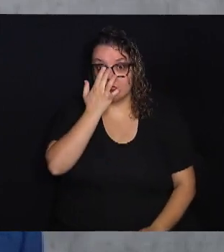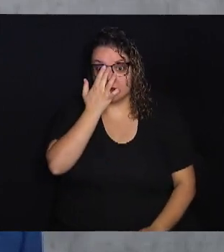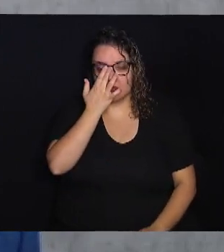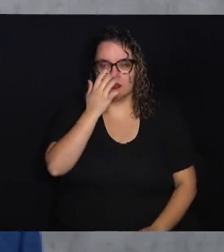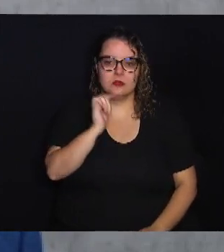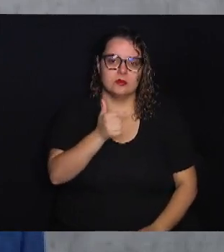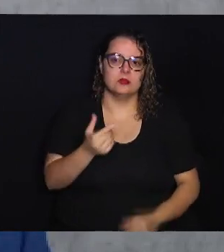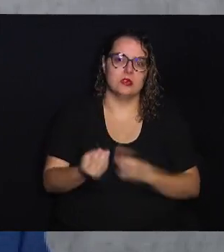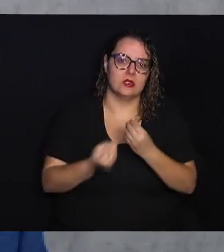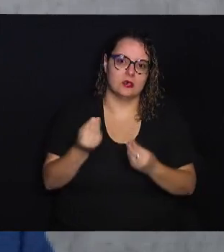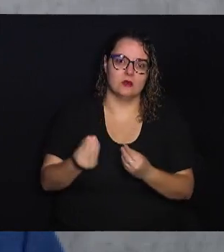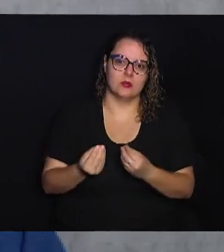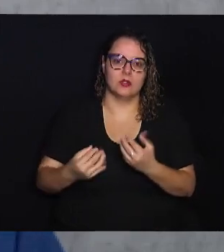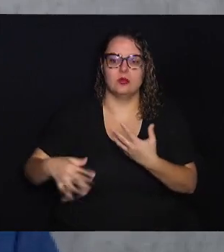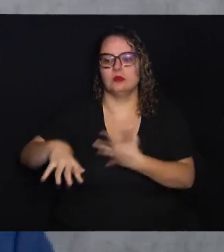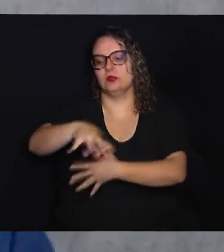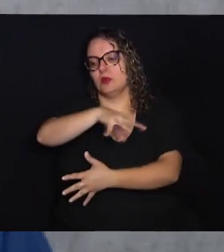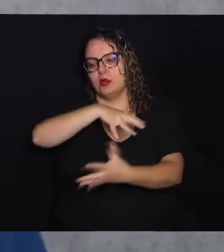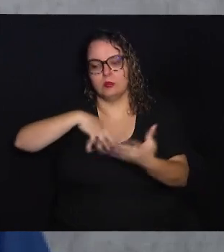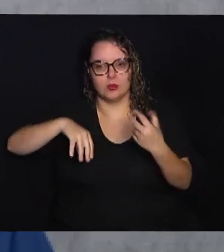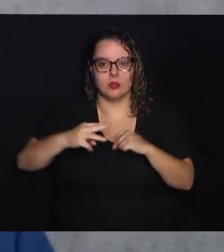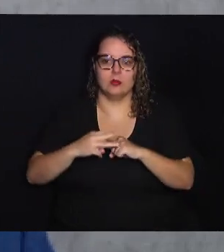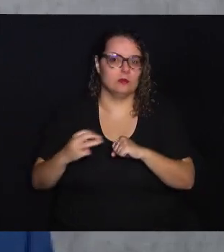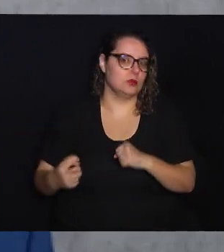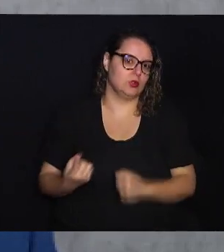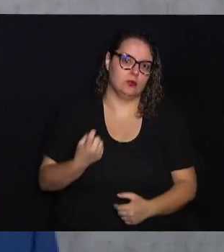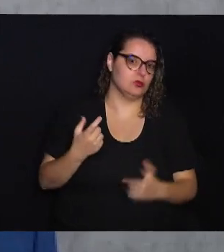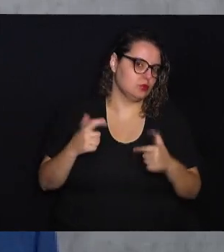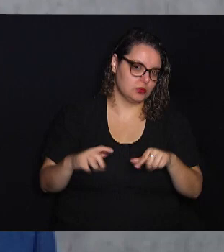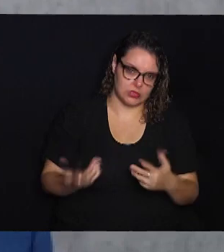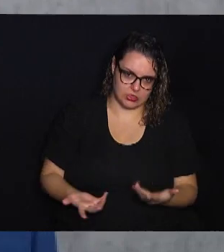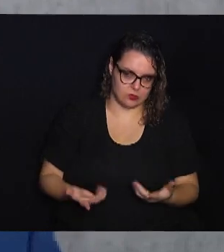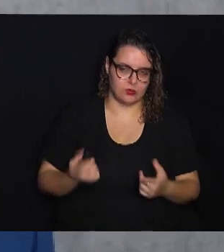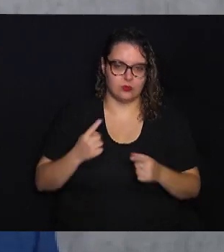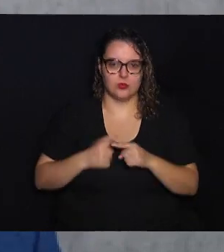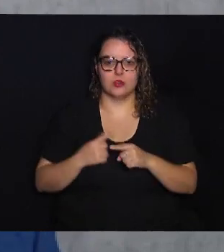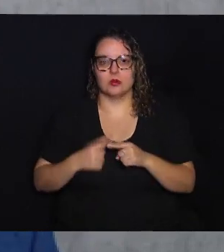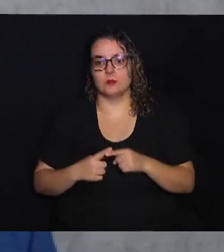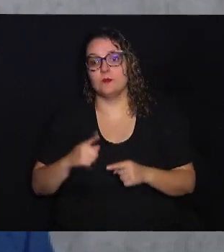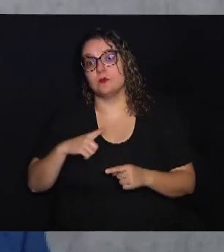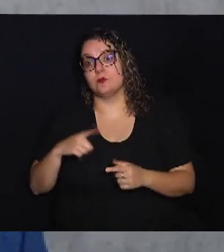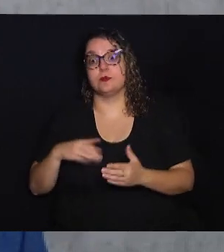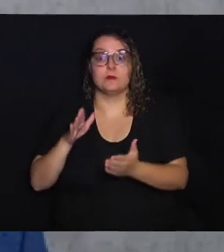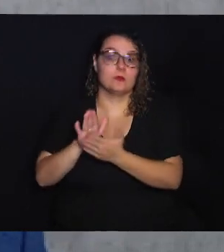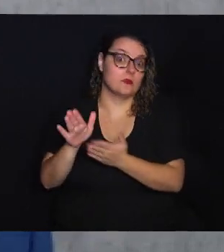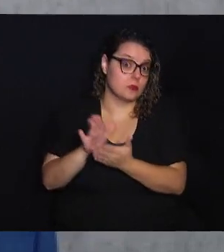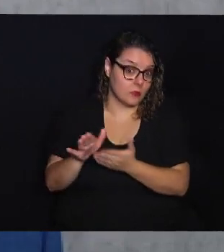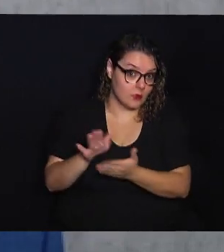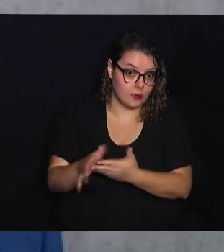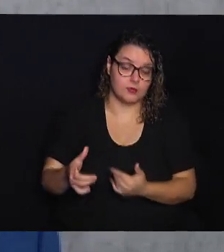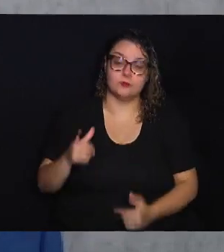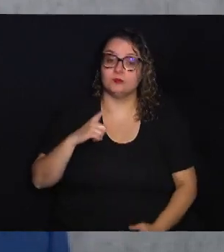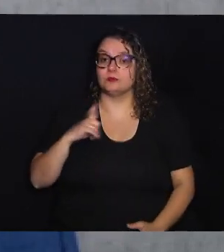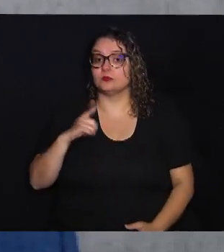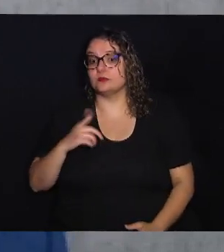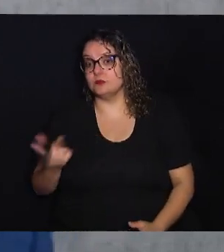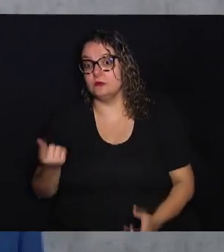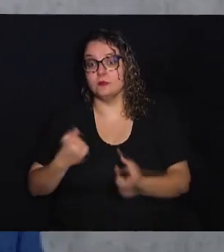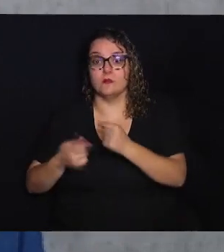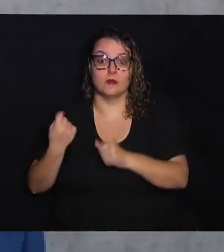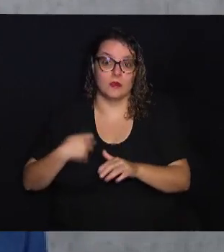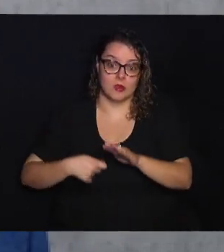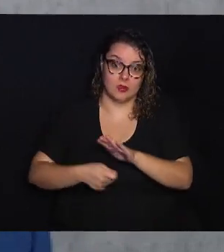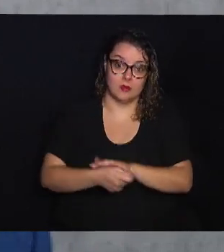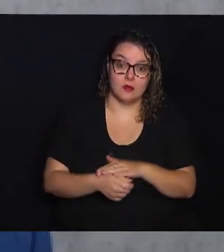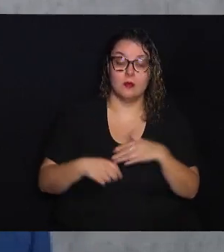pequenas. Claro que assim, não dá para colocar todo o bolo da mineração no mesmo pacote, porque tem questão de custos,